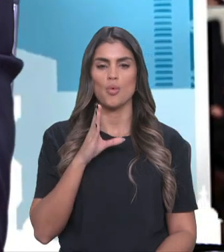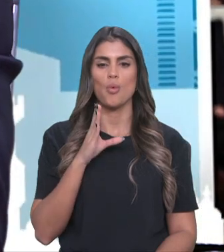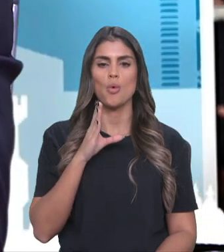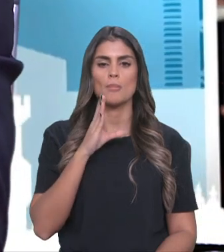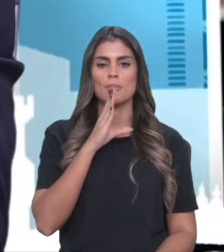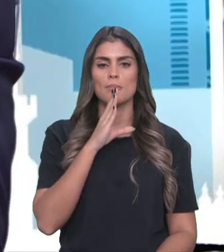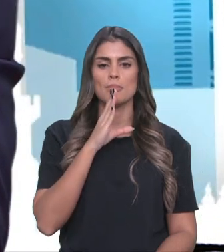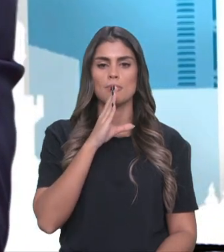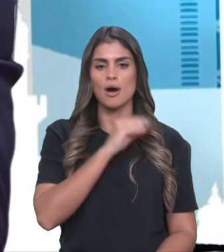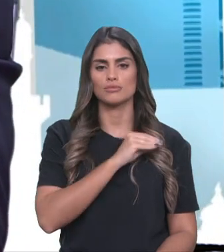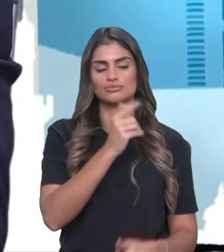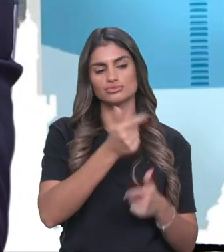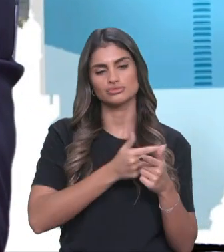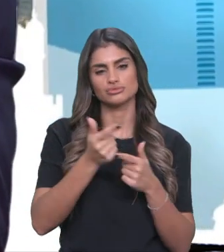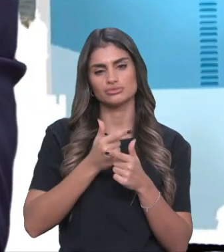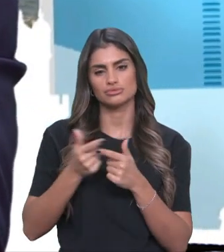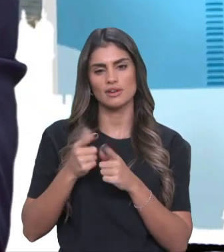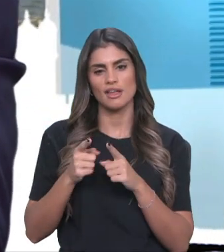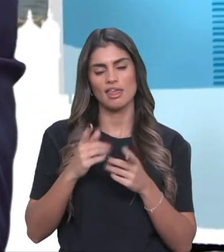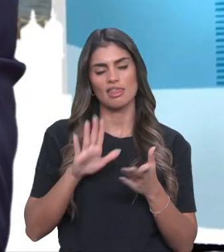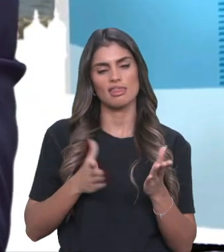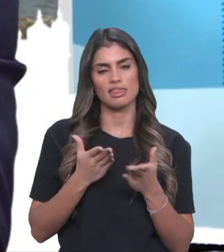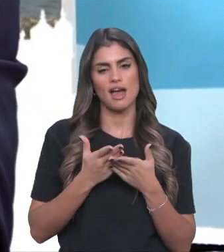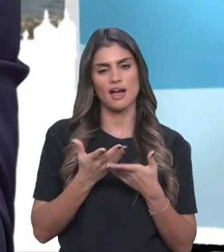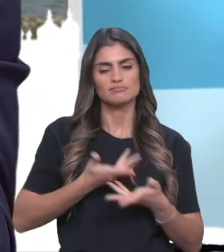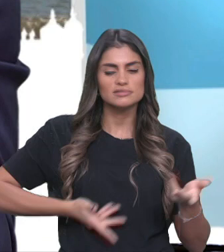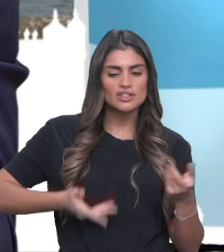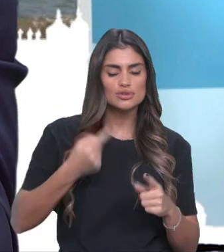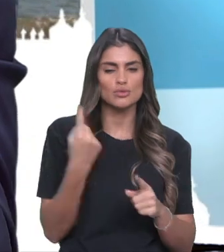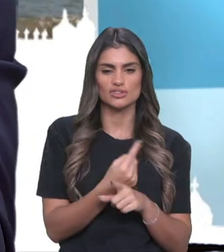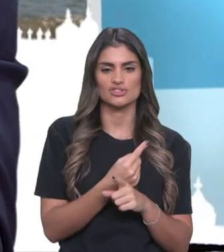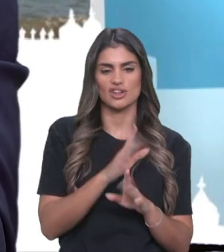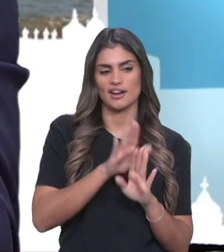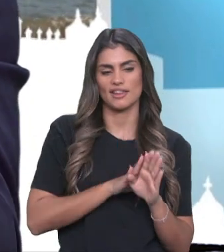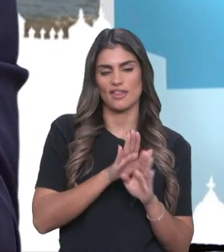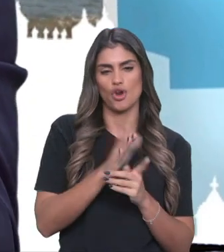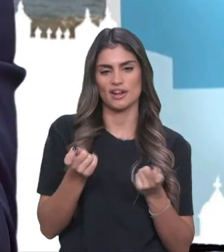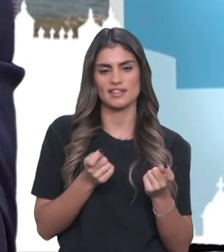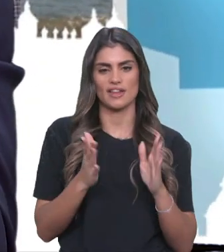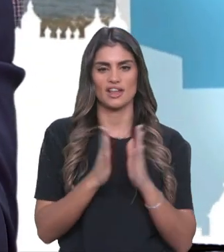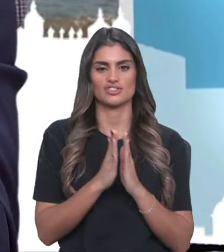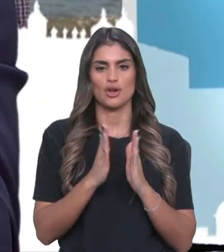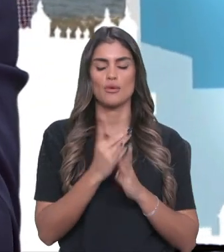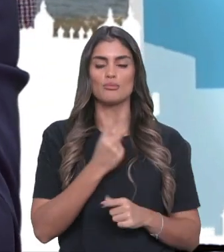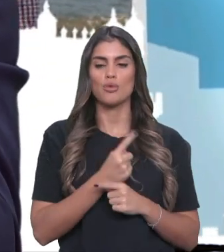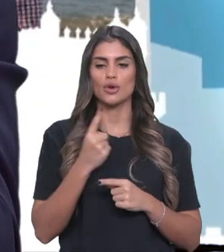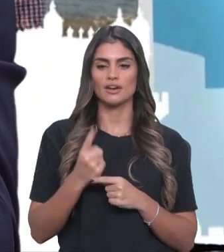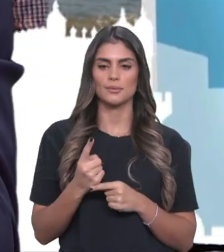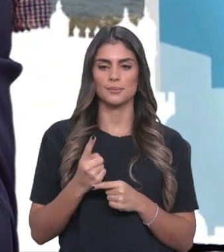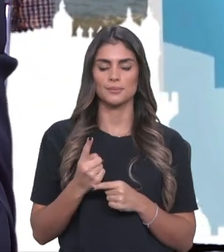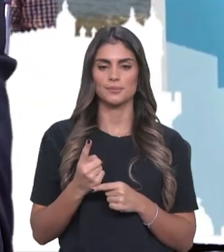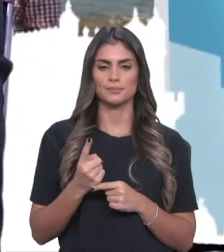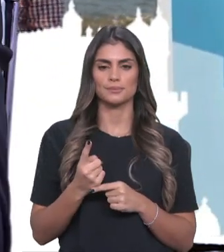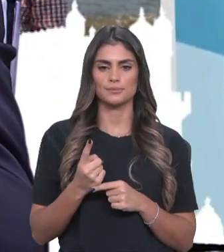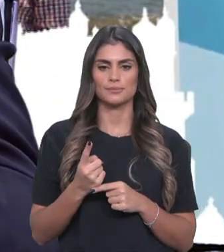pão, é que leva depois à partilha dos bens e à caridade organizada na Igreja e informal, porque é